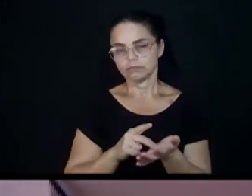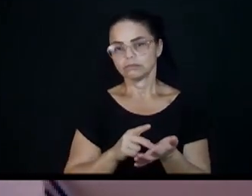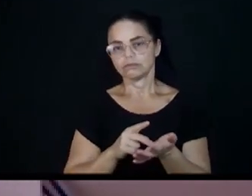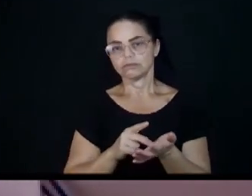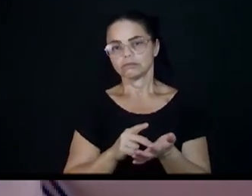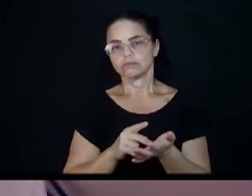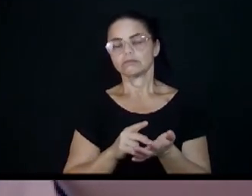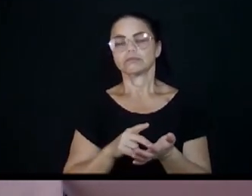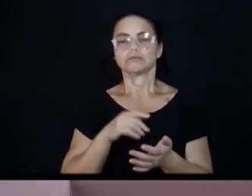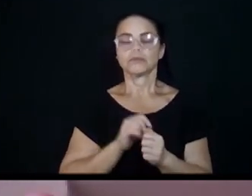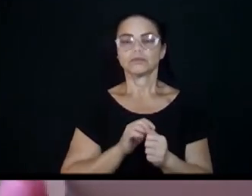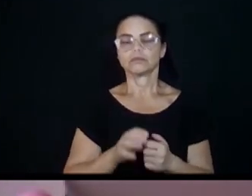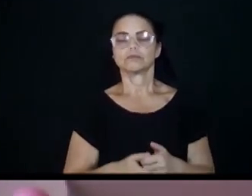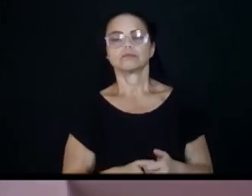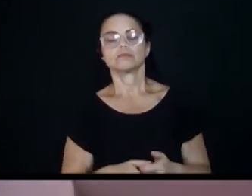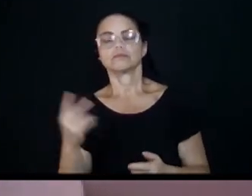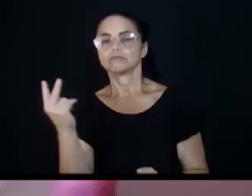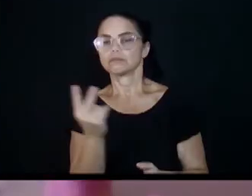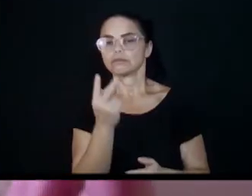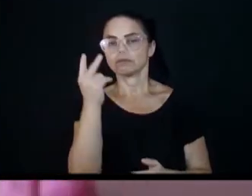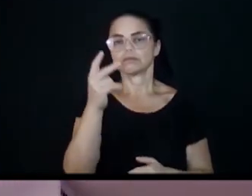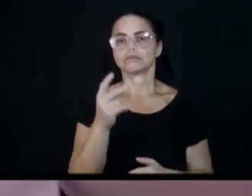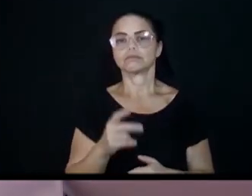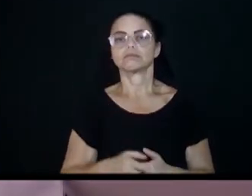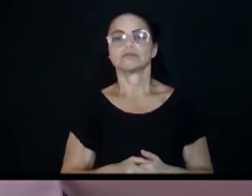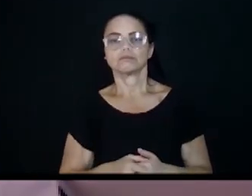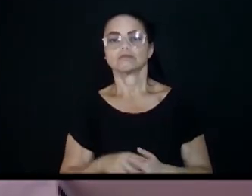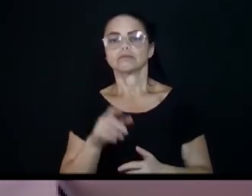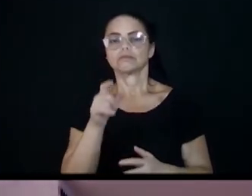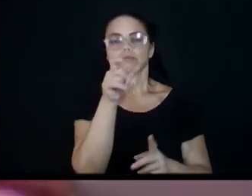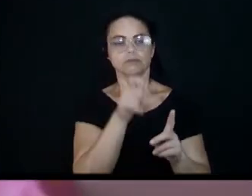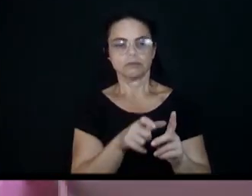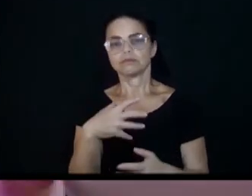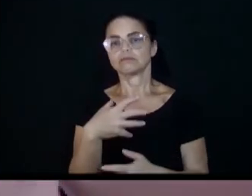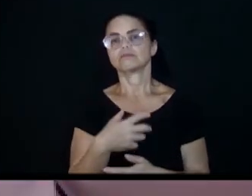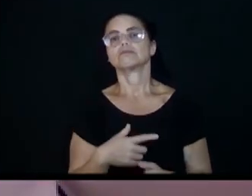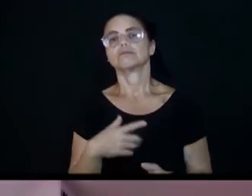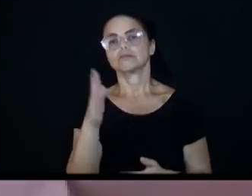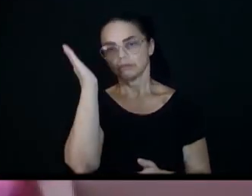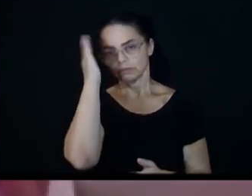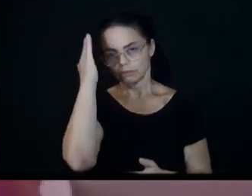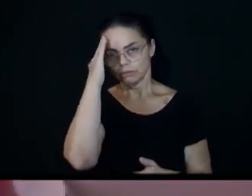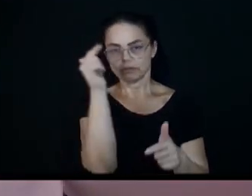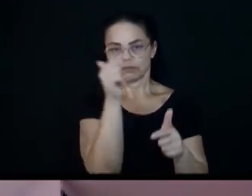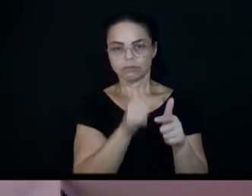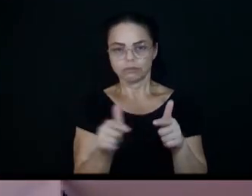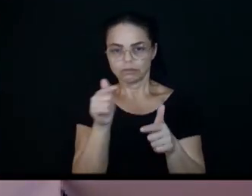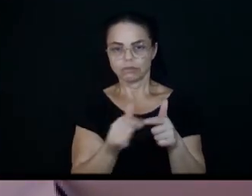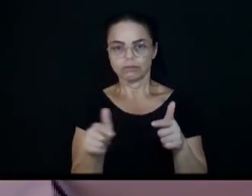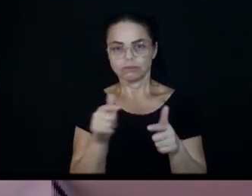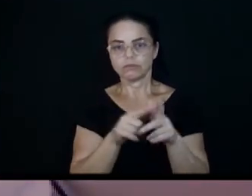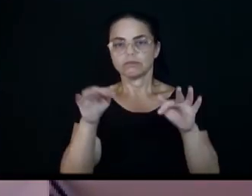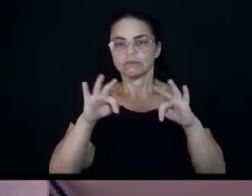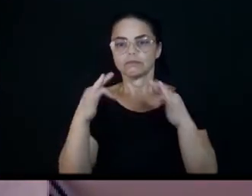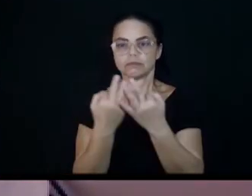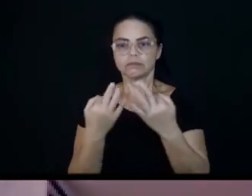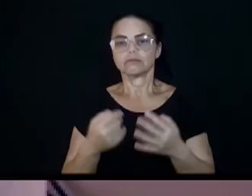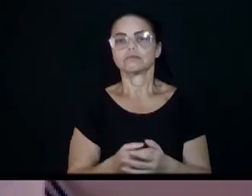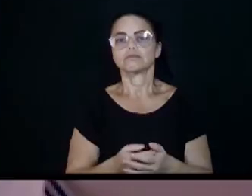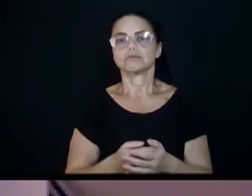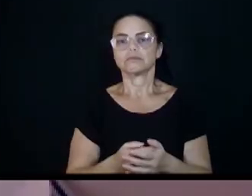esses pacientes e fazer com que eles entendam o seu problema, que sua família participe